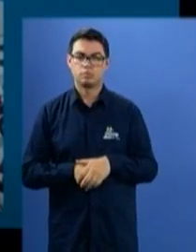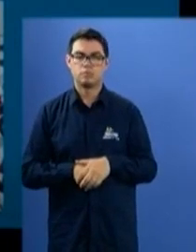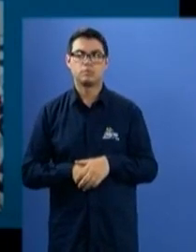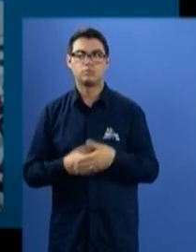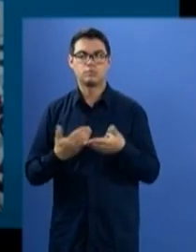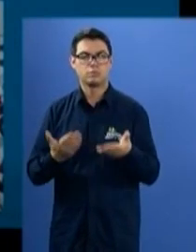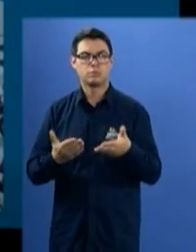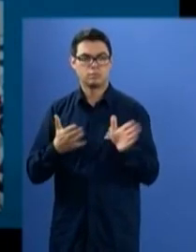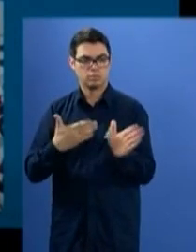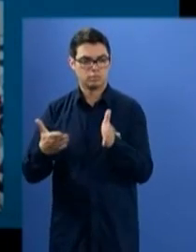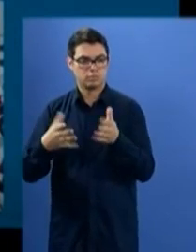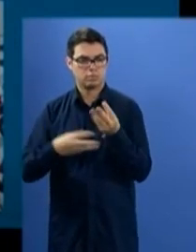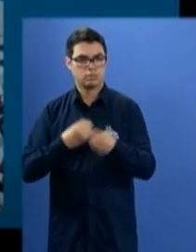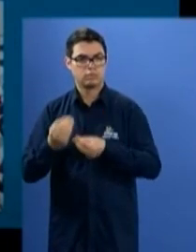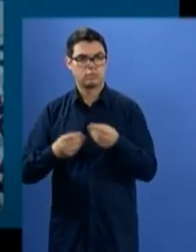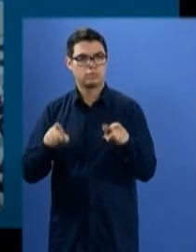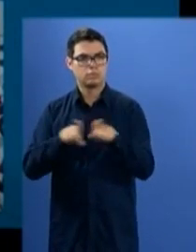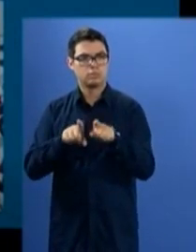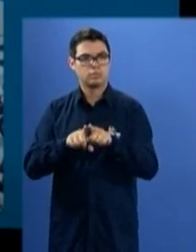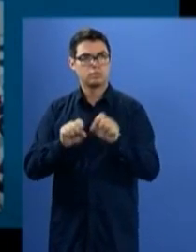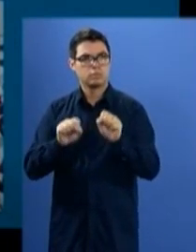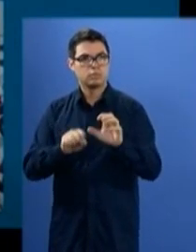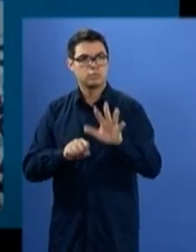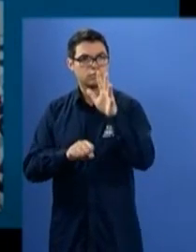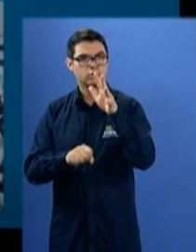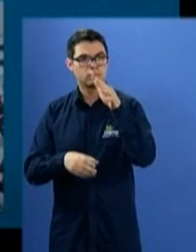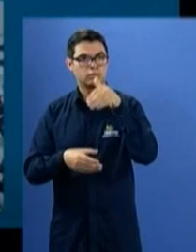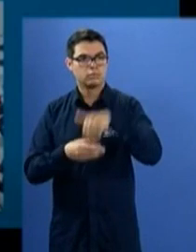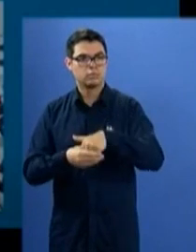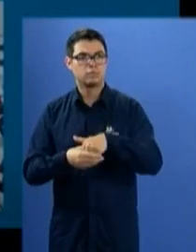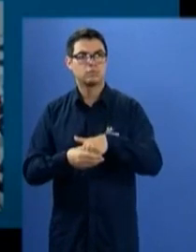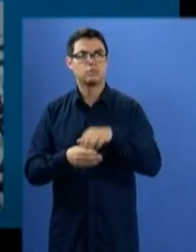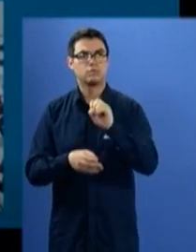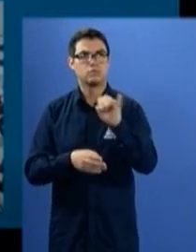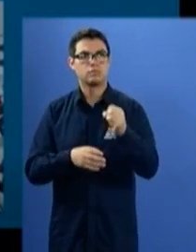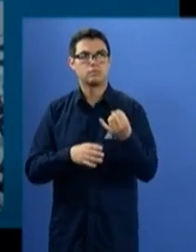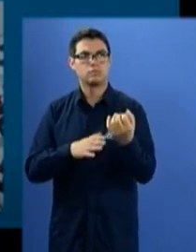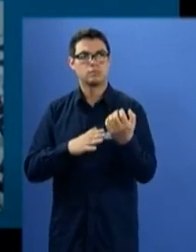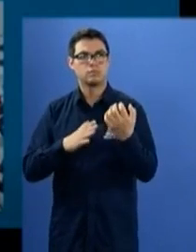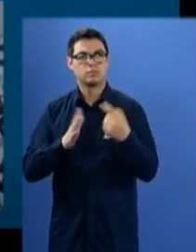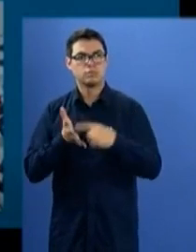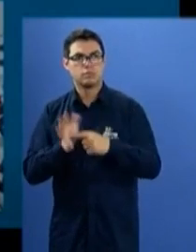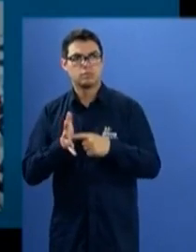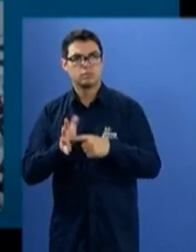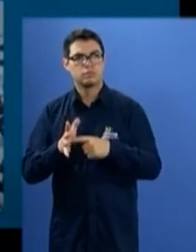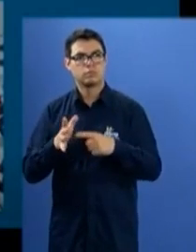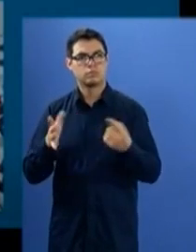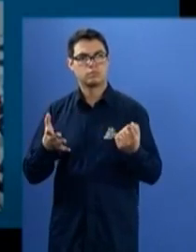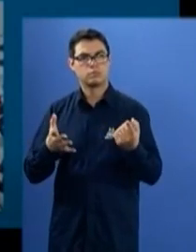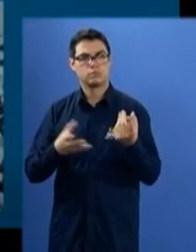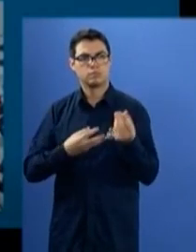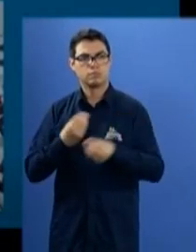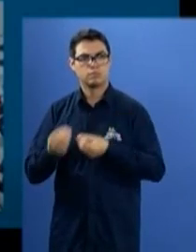da nossa produção, isso também pode acontecer. Se uma máquina for